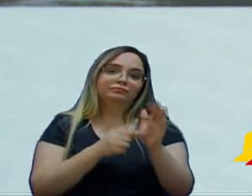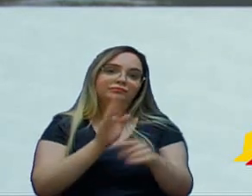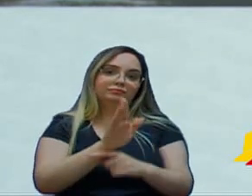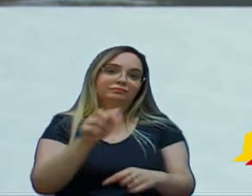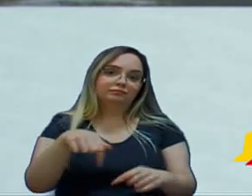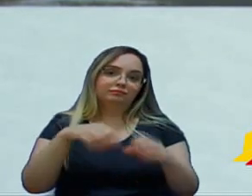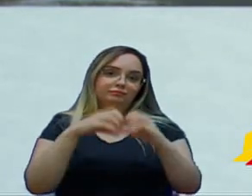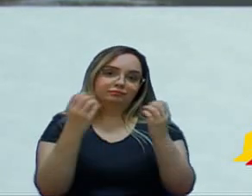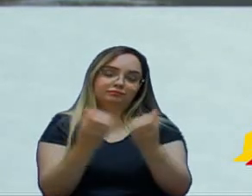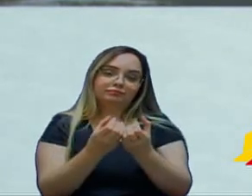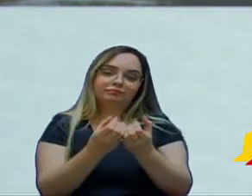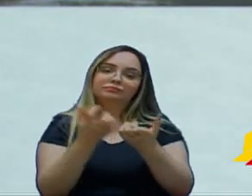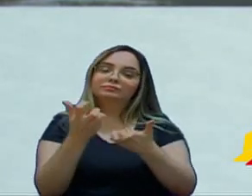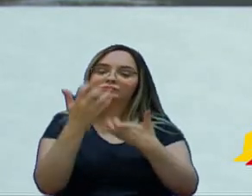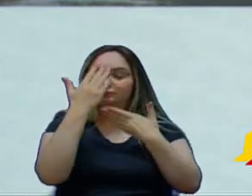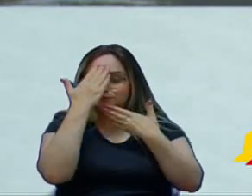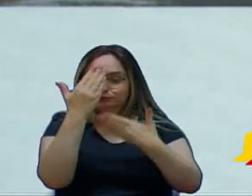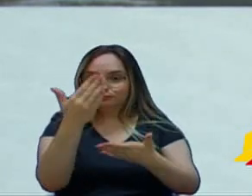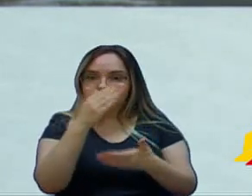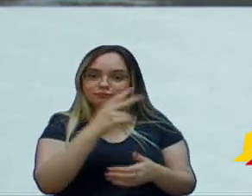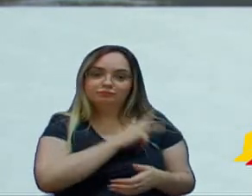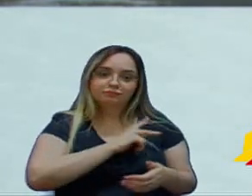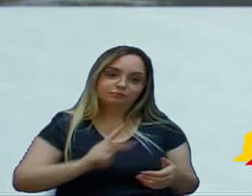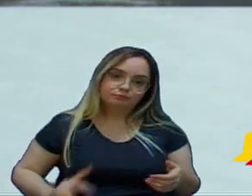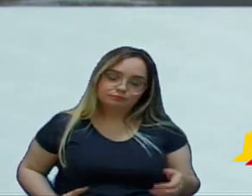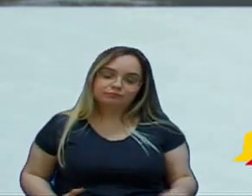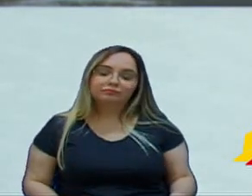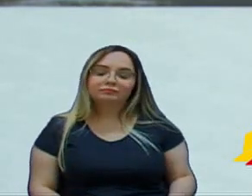casa. Então, eu queria agradecer ao presidente.